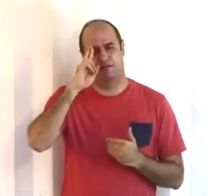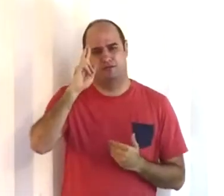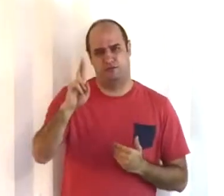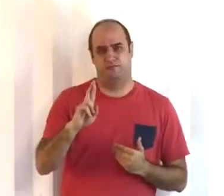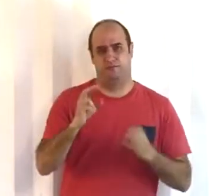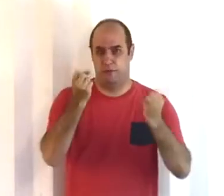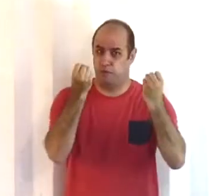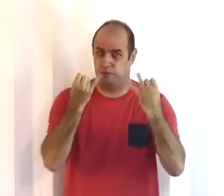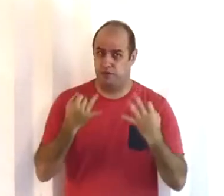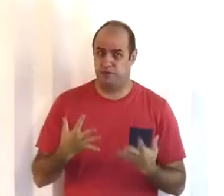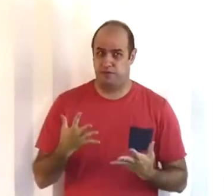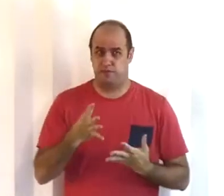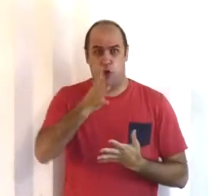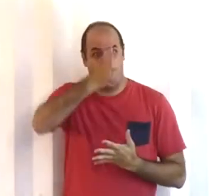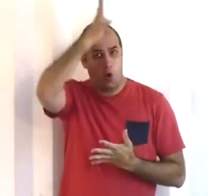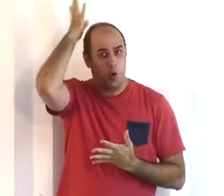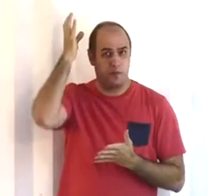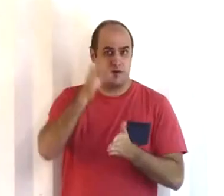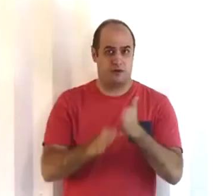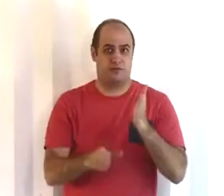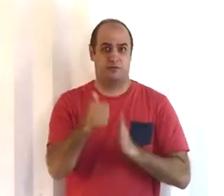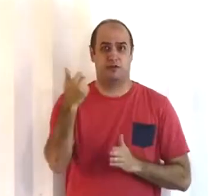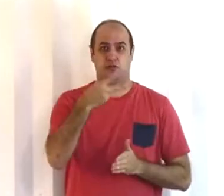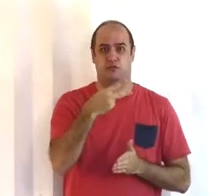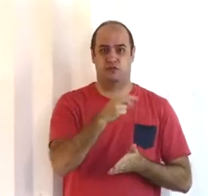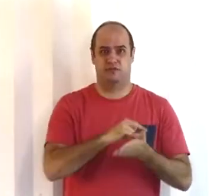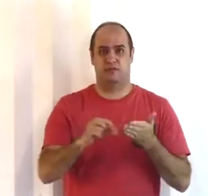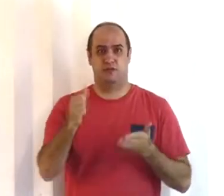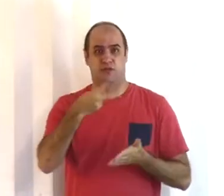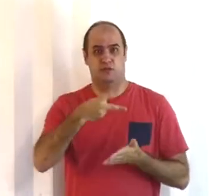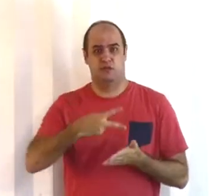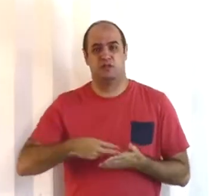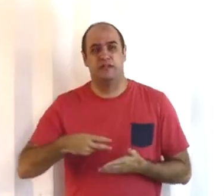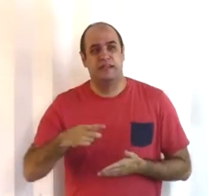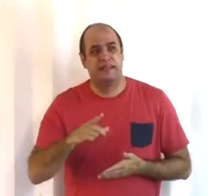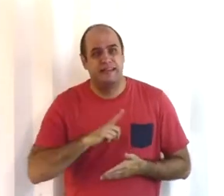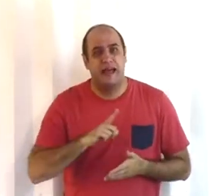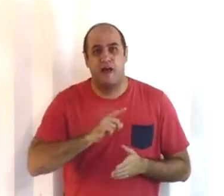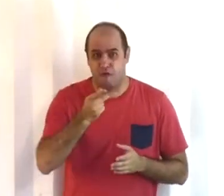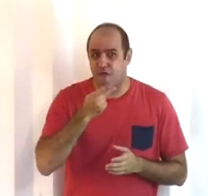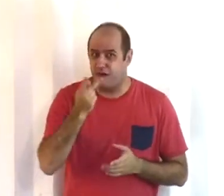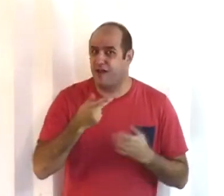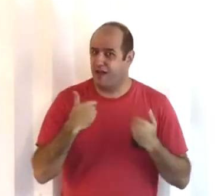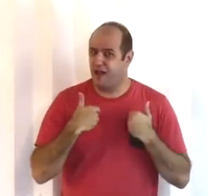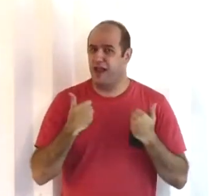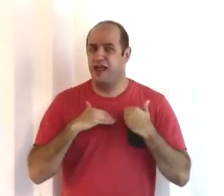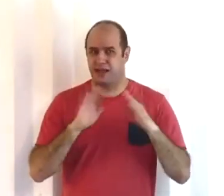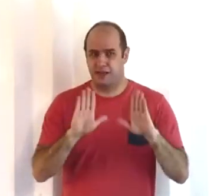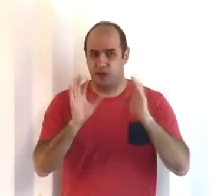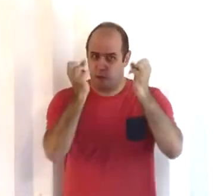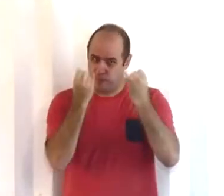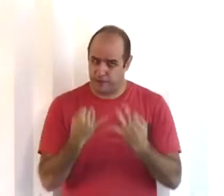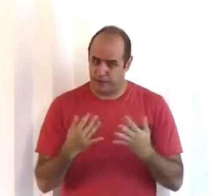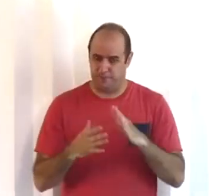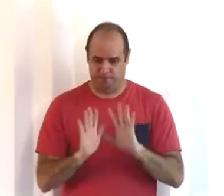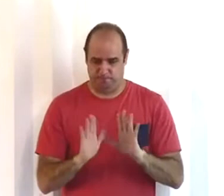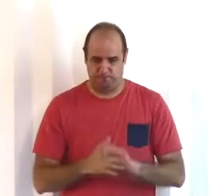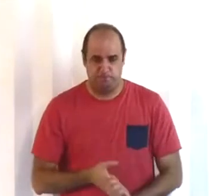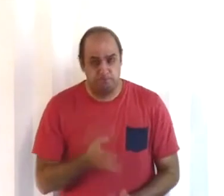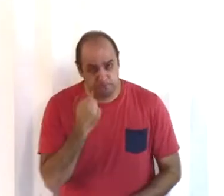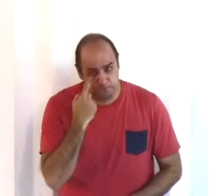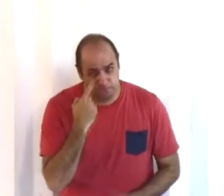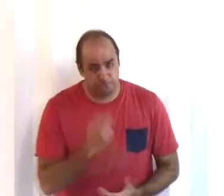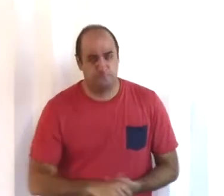Em Romanos capítulo 12, no versículo 12, nós temos um pouquinho desse ideal. Veja só: